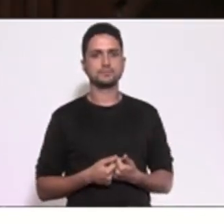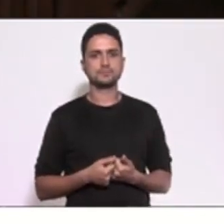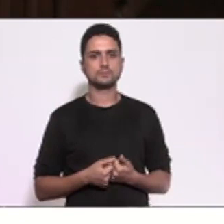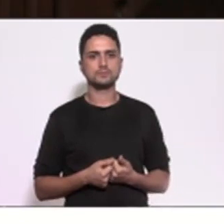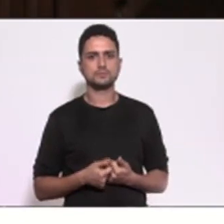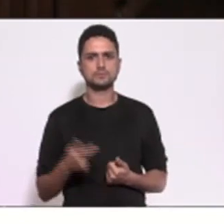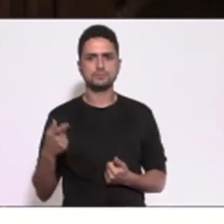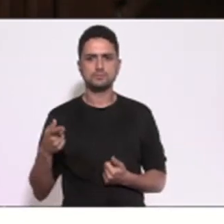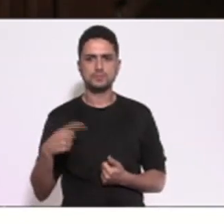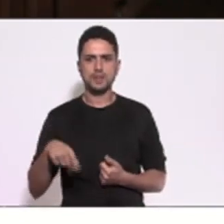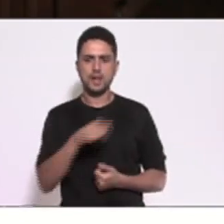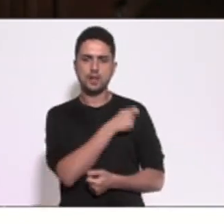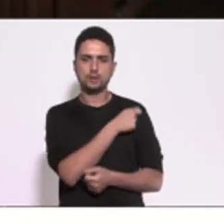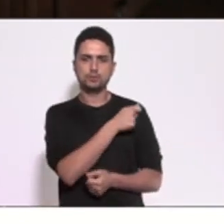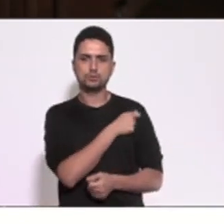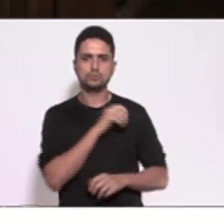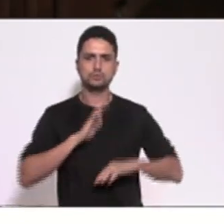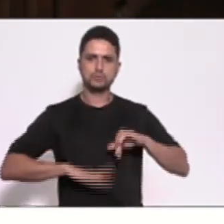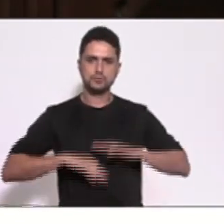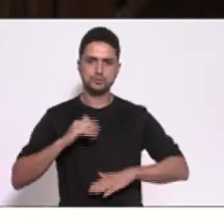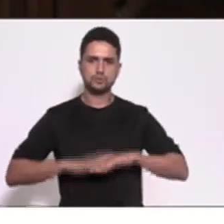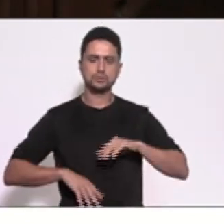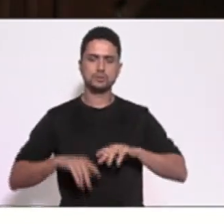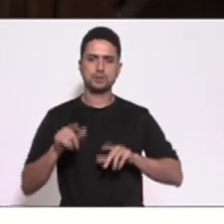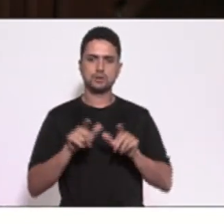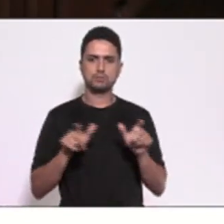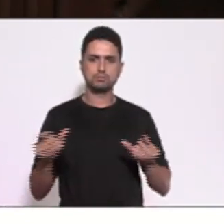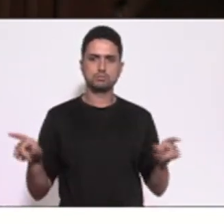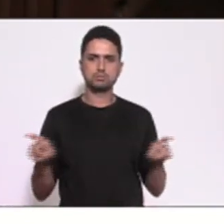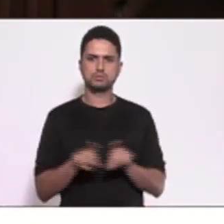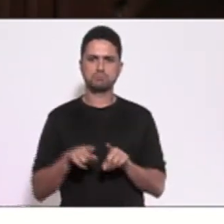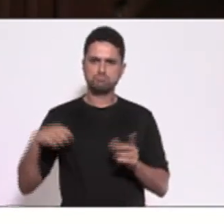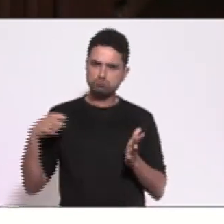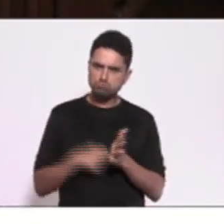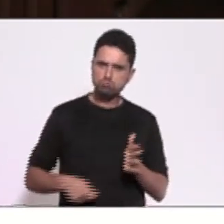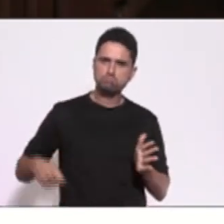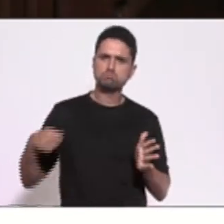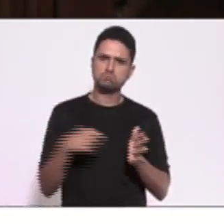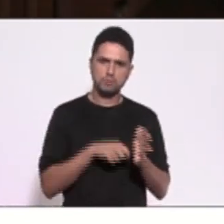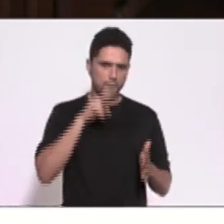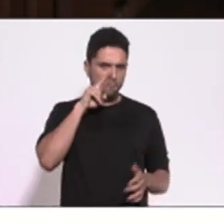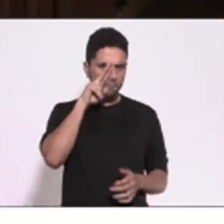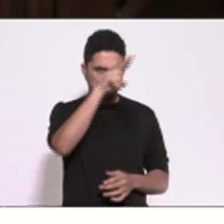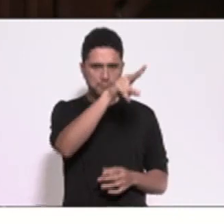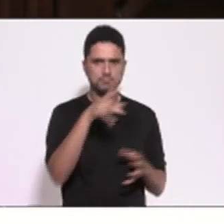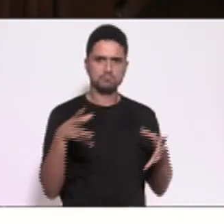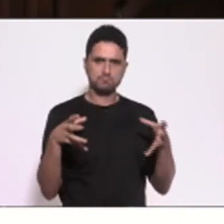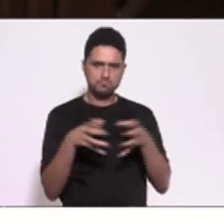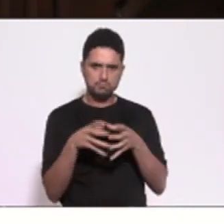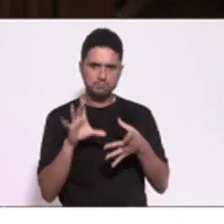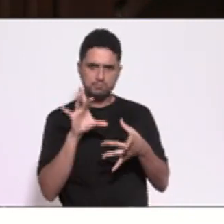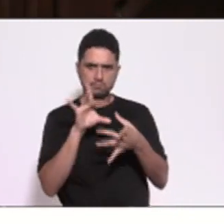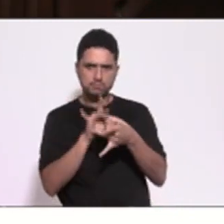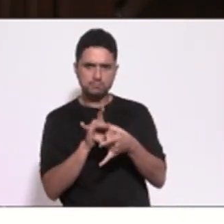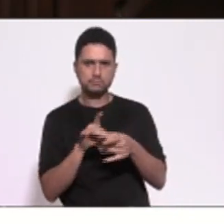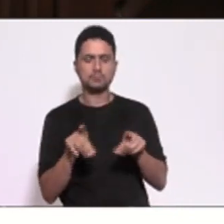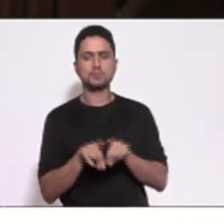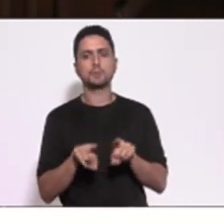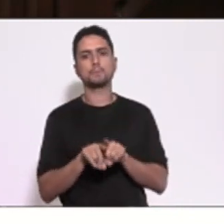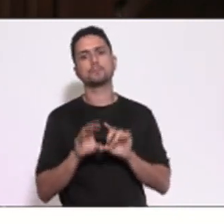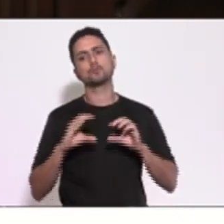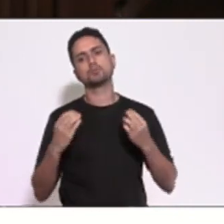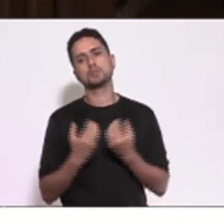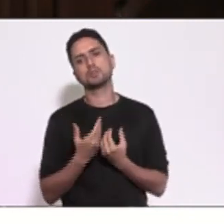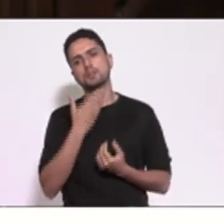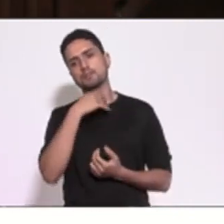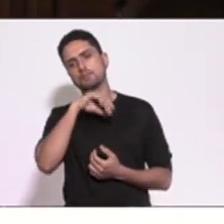capacidade de resistência dos profissionais da educação do Centro Educacional de Niterói e da comunidade de pais, mães